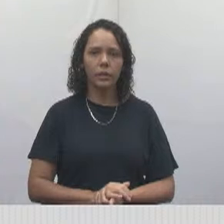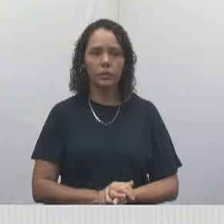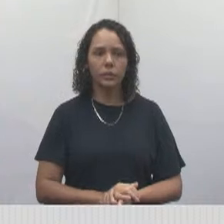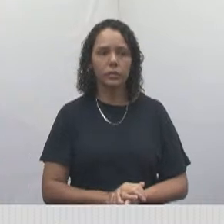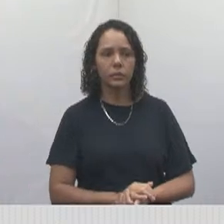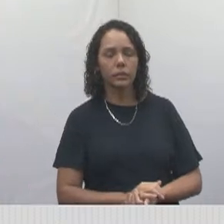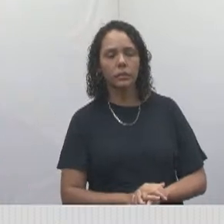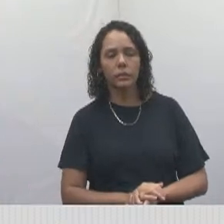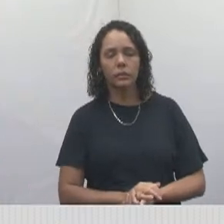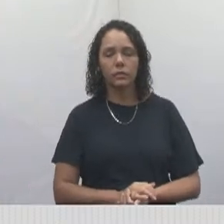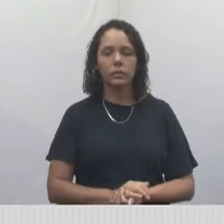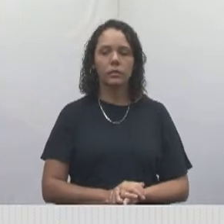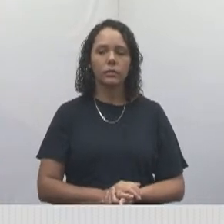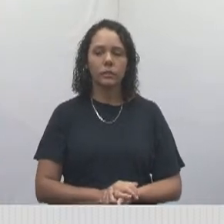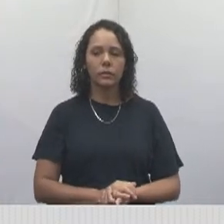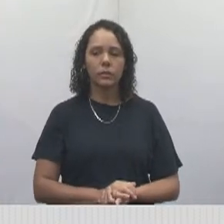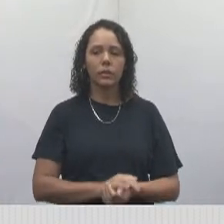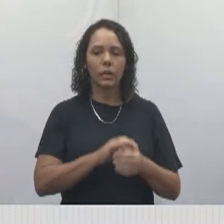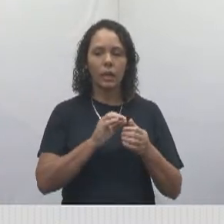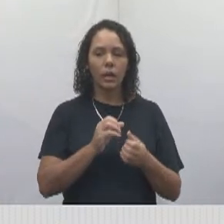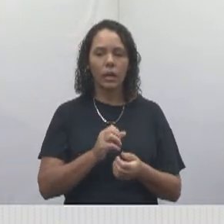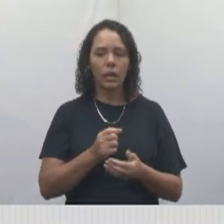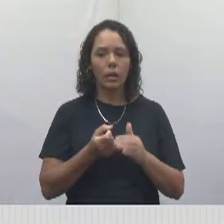Exatamente esse. Aplicação no ensino,